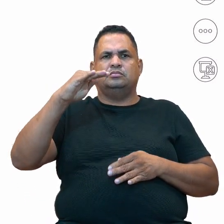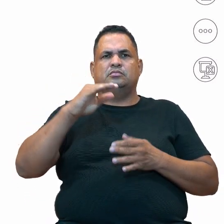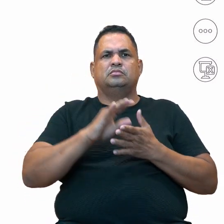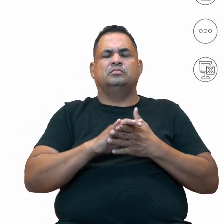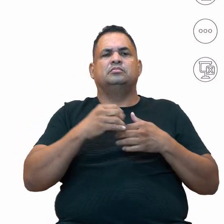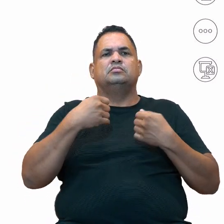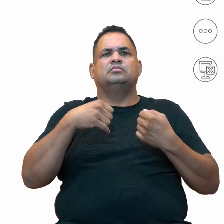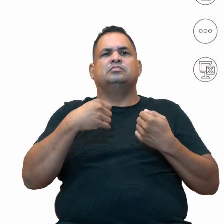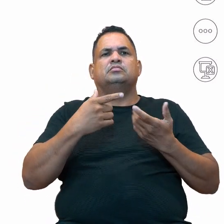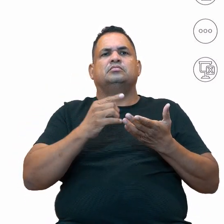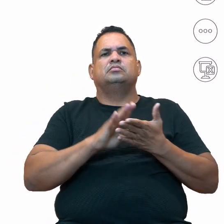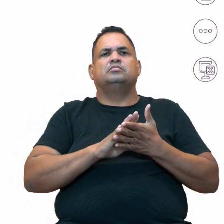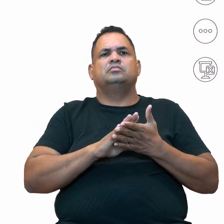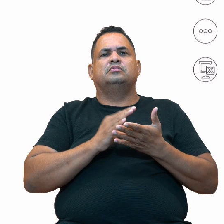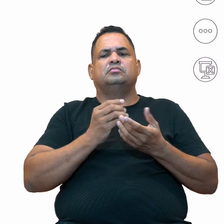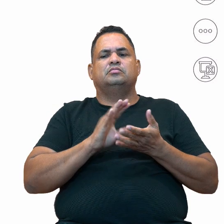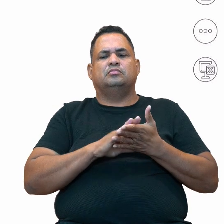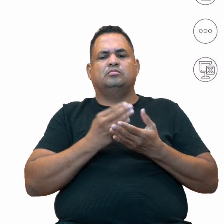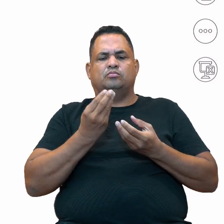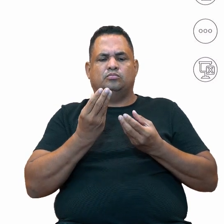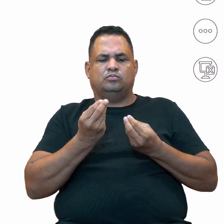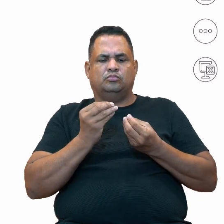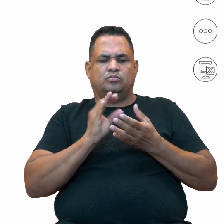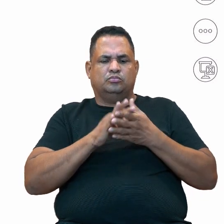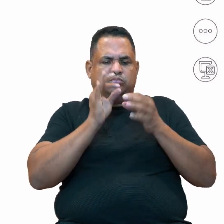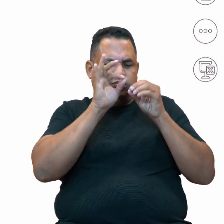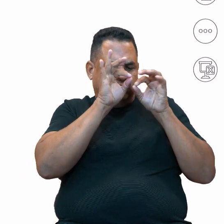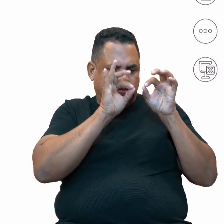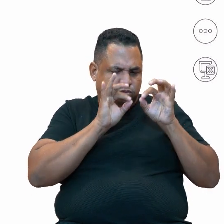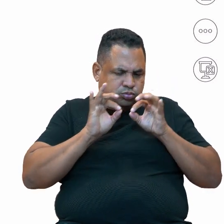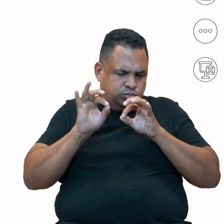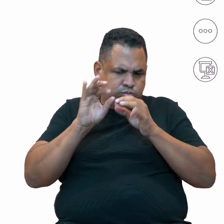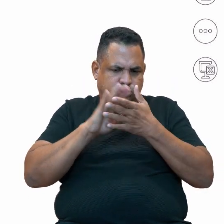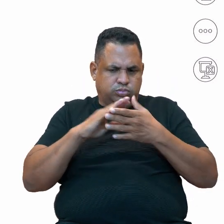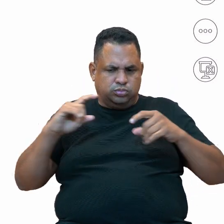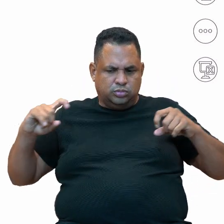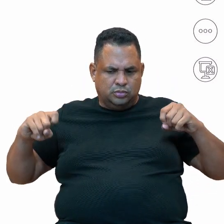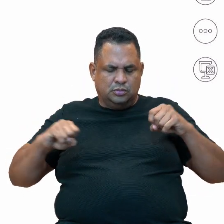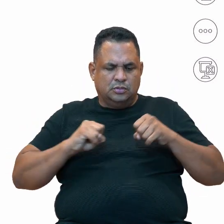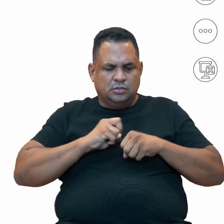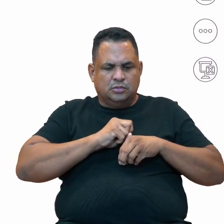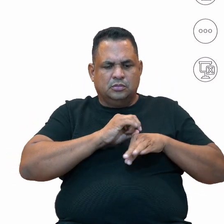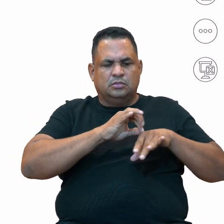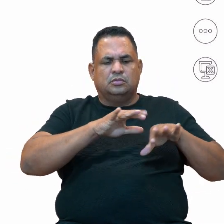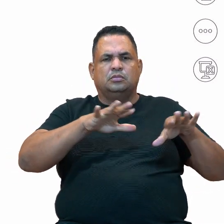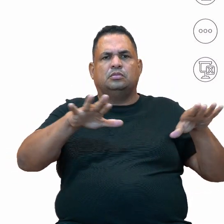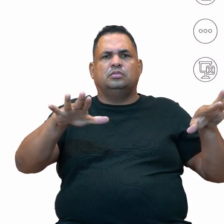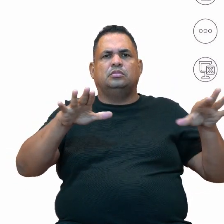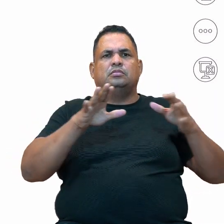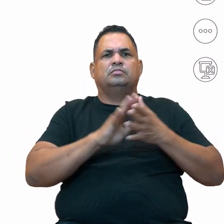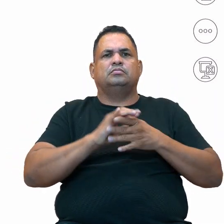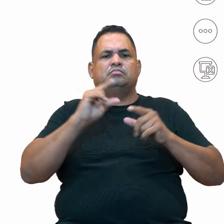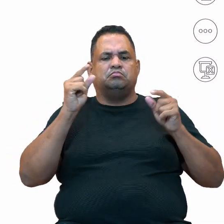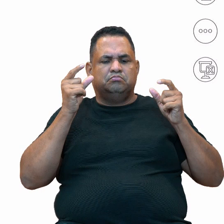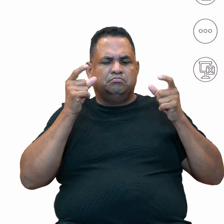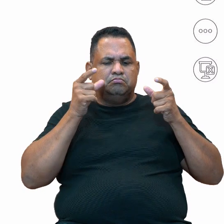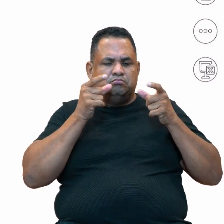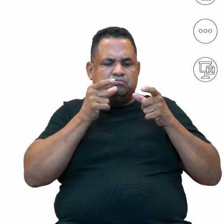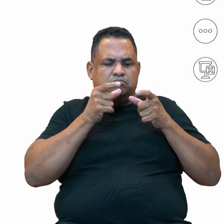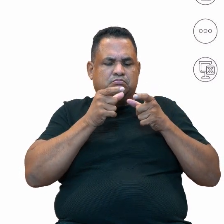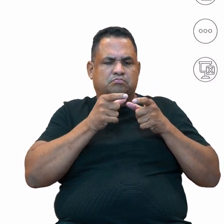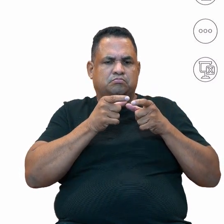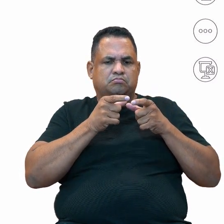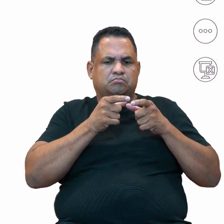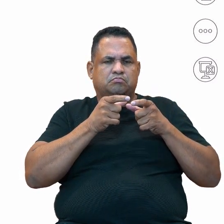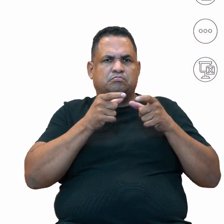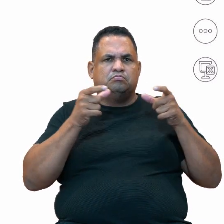ter muitos óvulos, muitos espermatozoides sendo liberados para que uma pequena, bem pequena, tá,